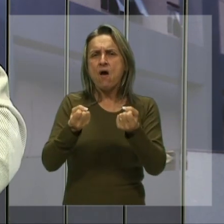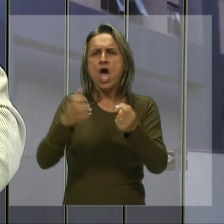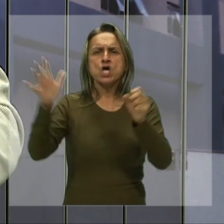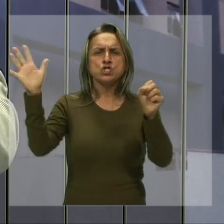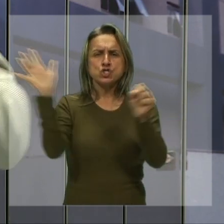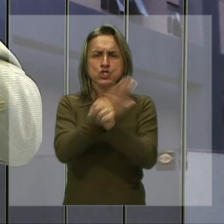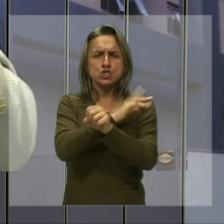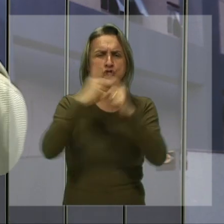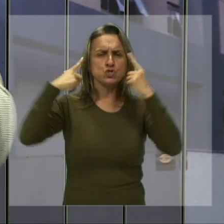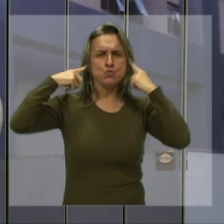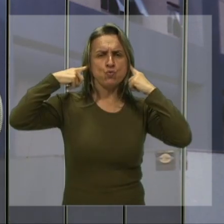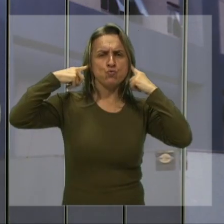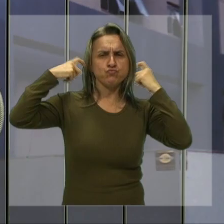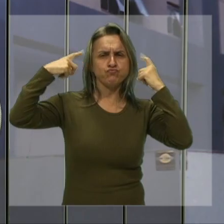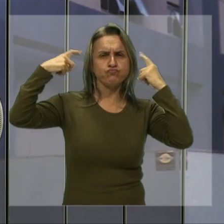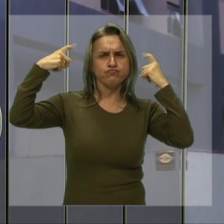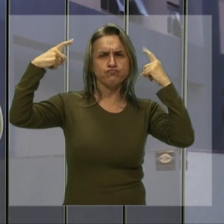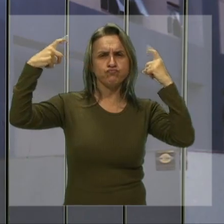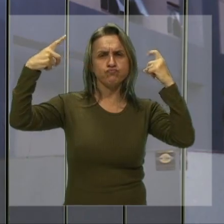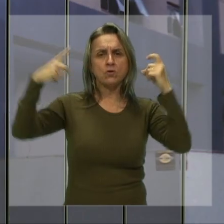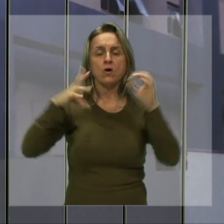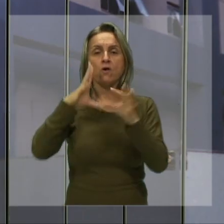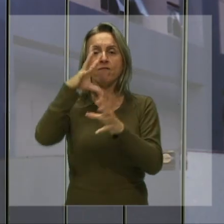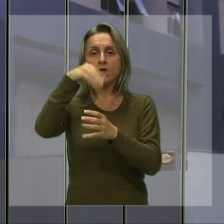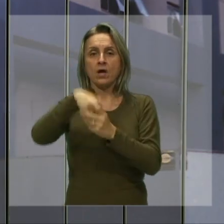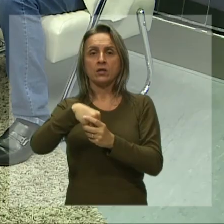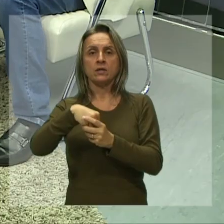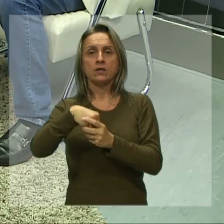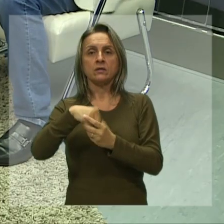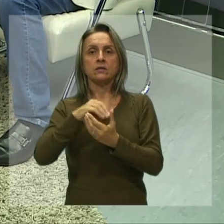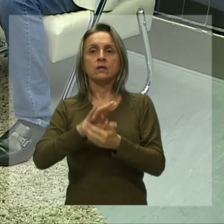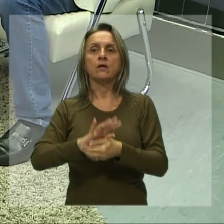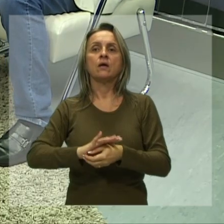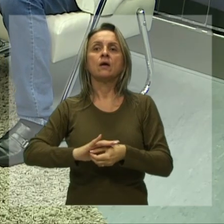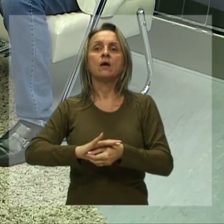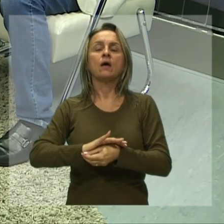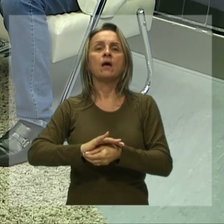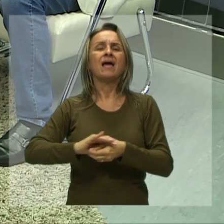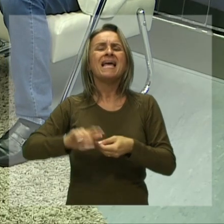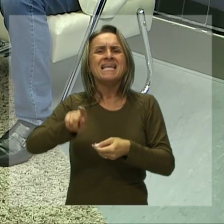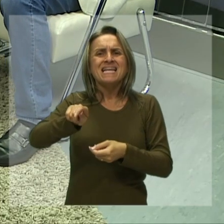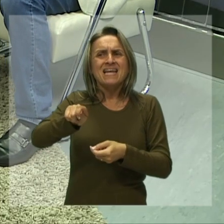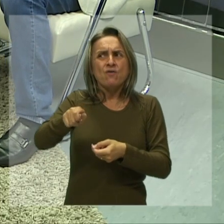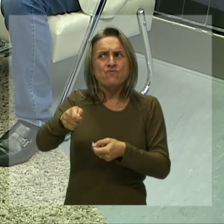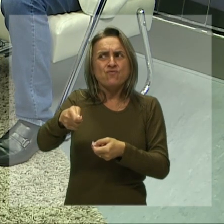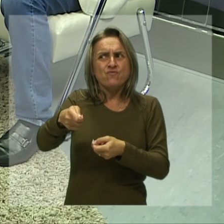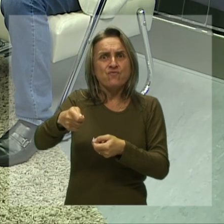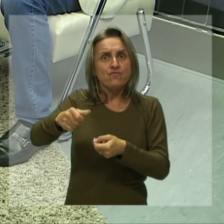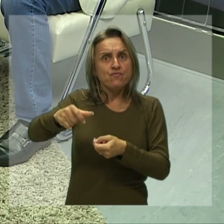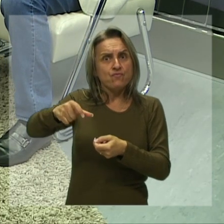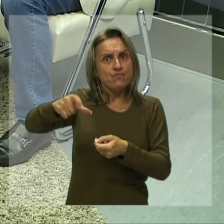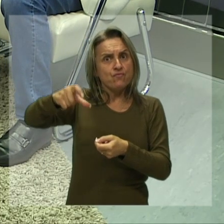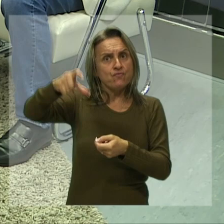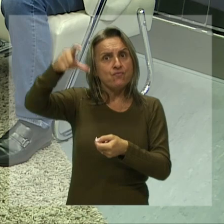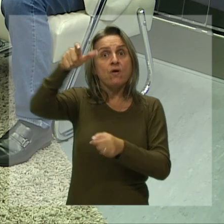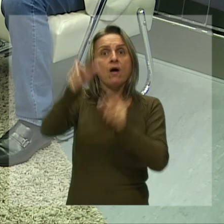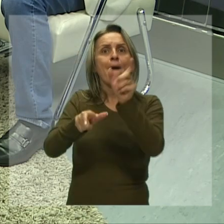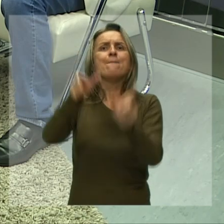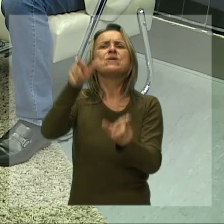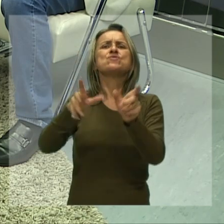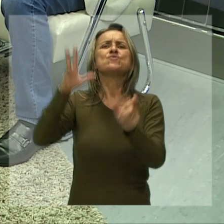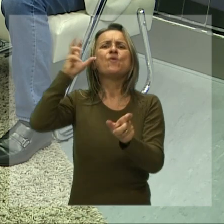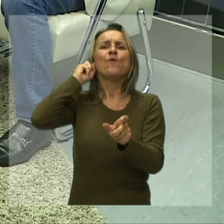som, se prender lá na cabine e ligar o som em todo volume para os outros ficar ouvindo o som dele? Não faz sentido,